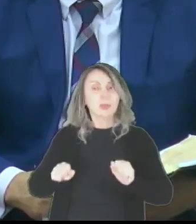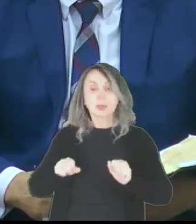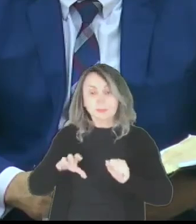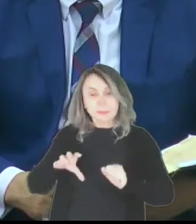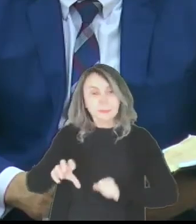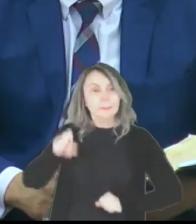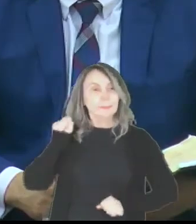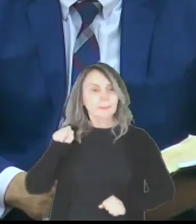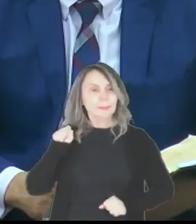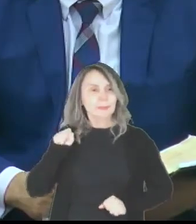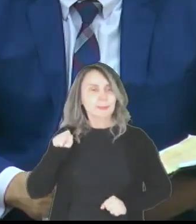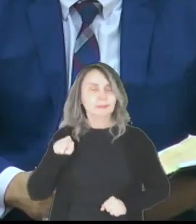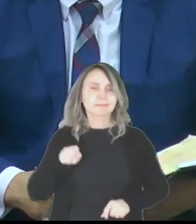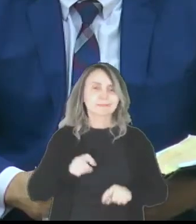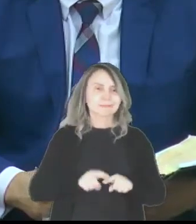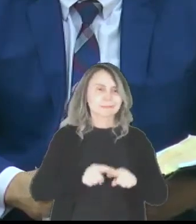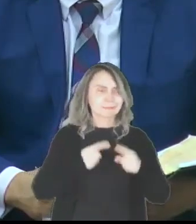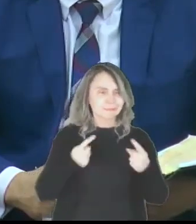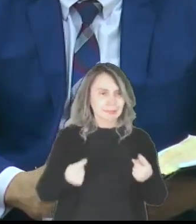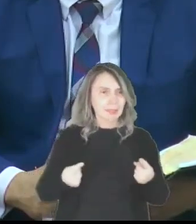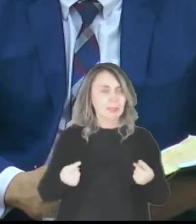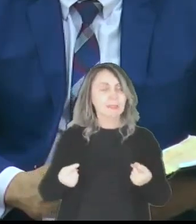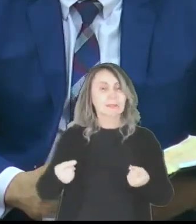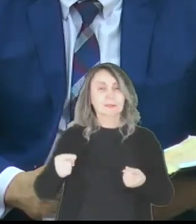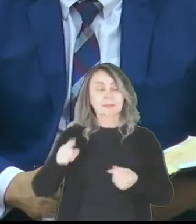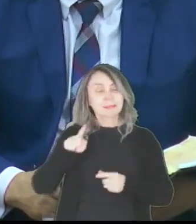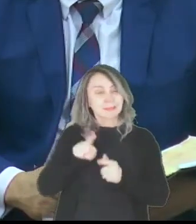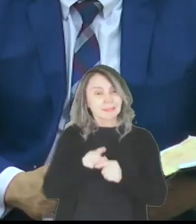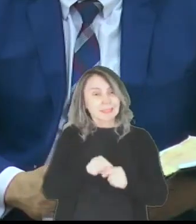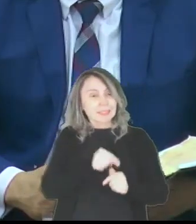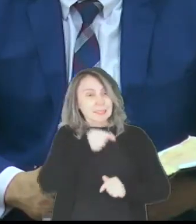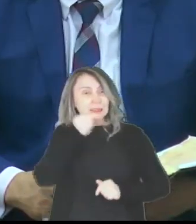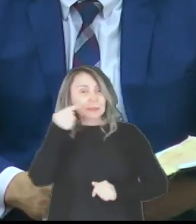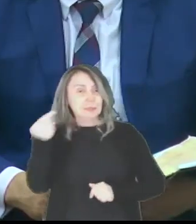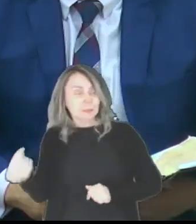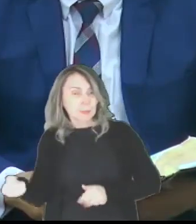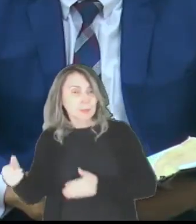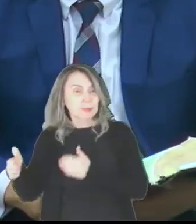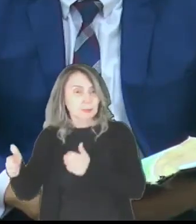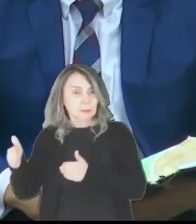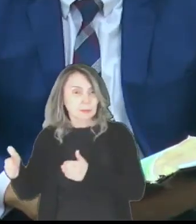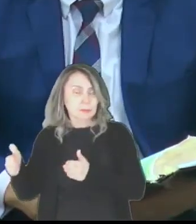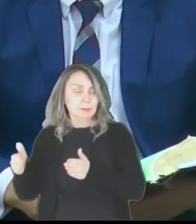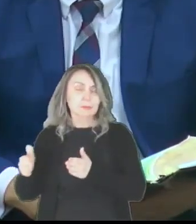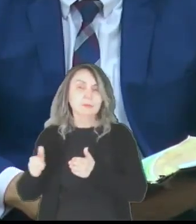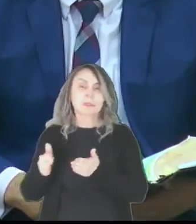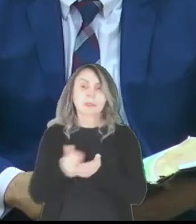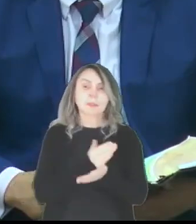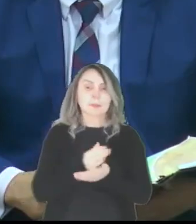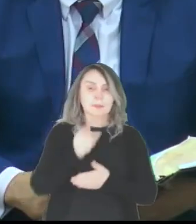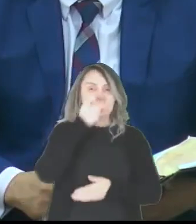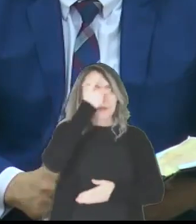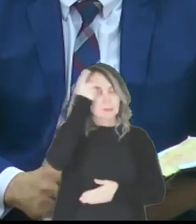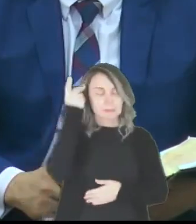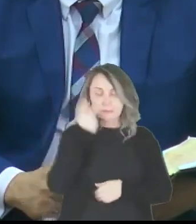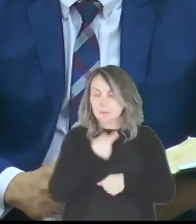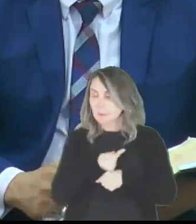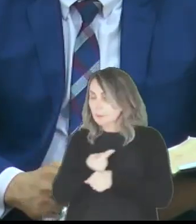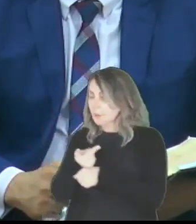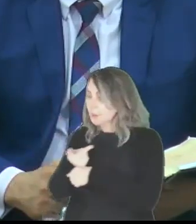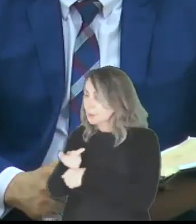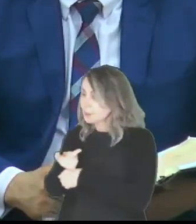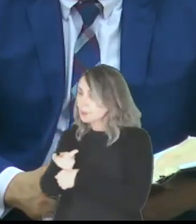que muitos irão procurar o maná. Mas já passou o que, meus amados irmãos? Passou a